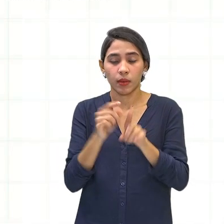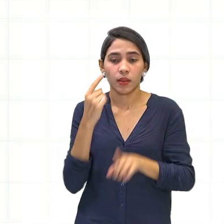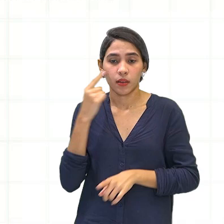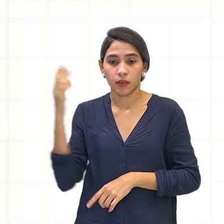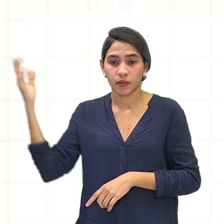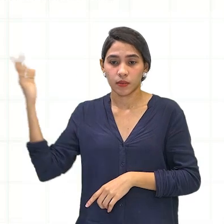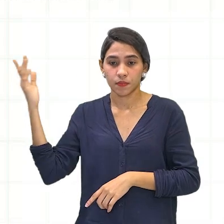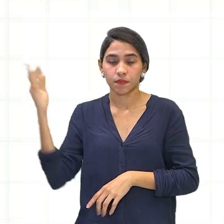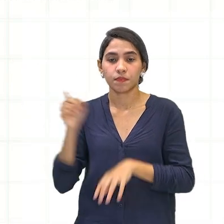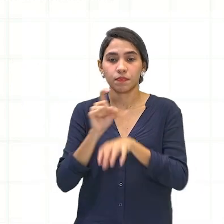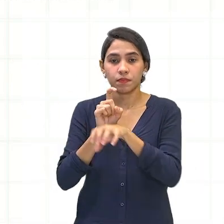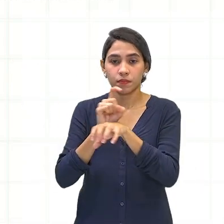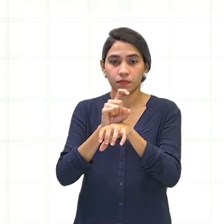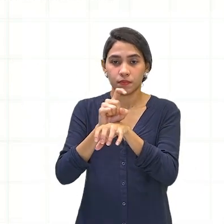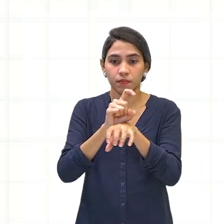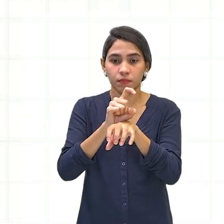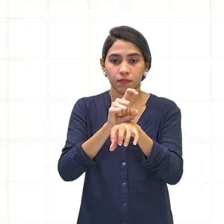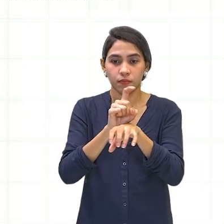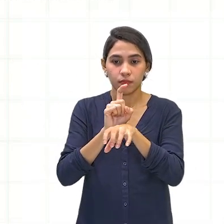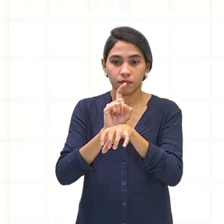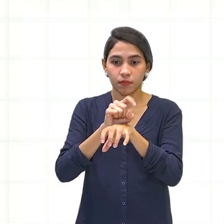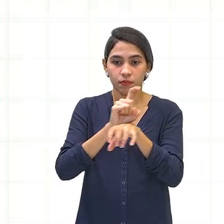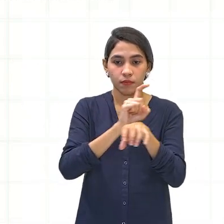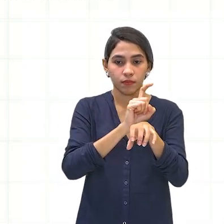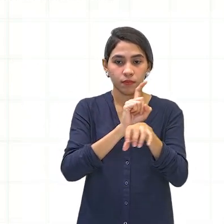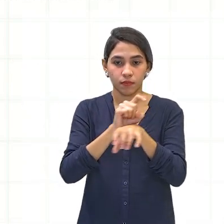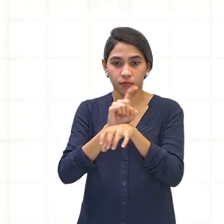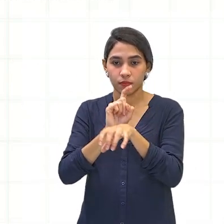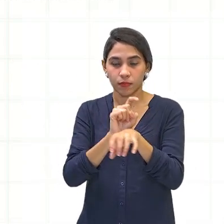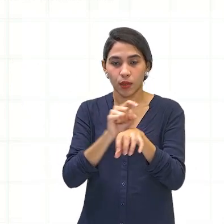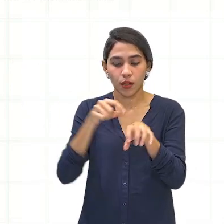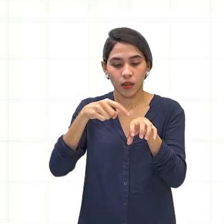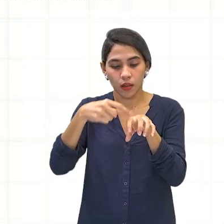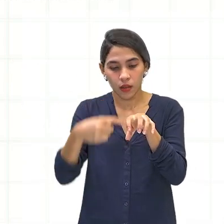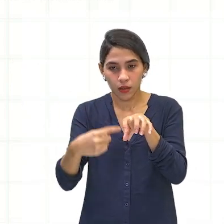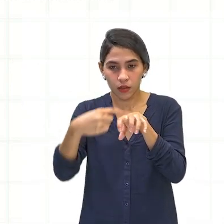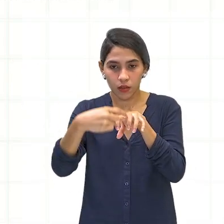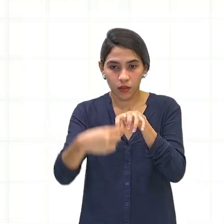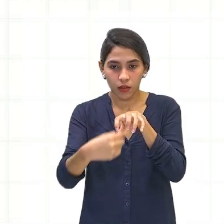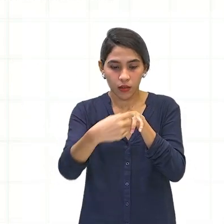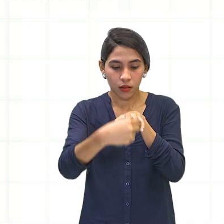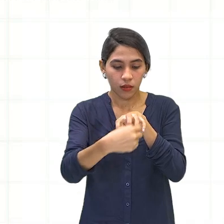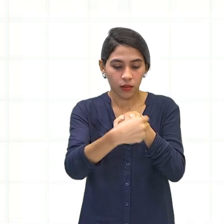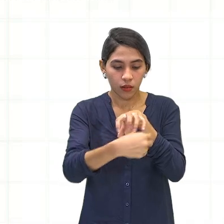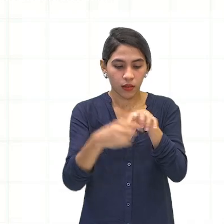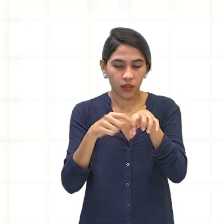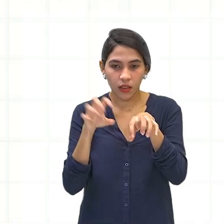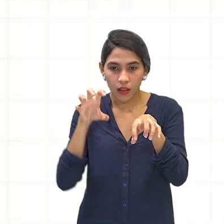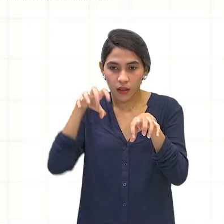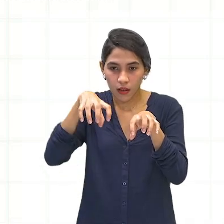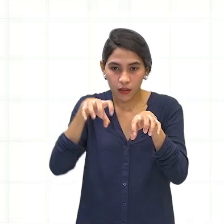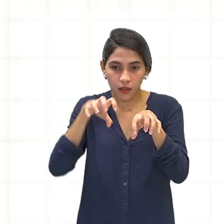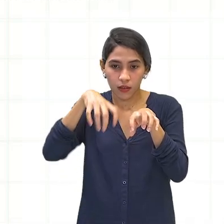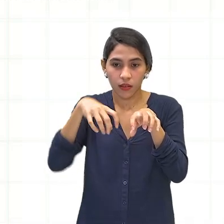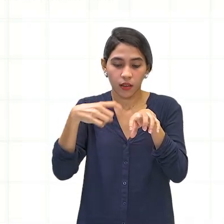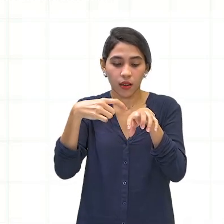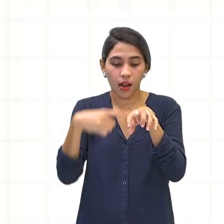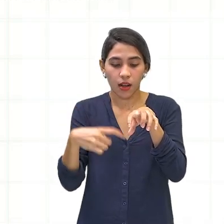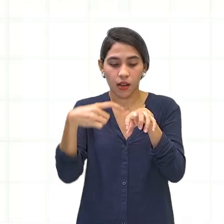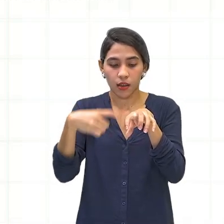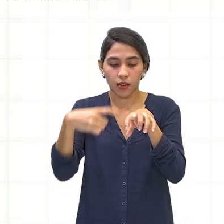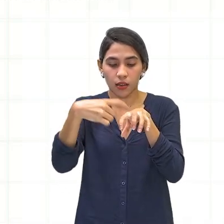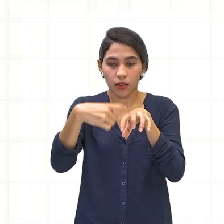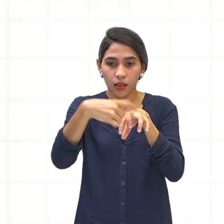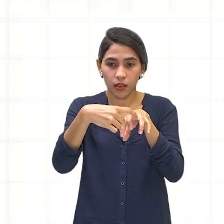que são os escorpiões. E você observa que eles têm essas patas, né, em formatos de garra ali nessa região posterior